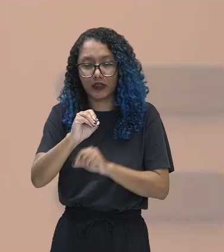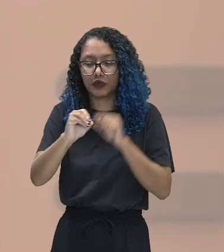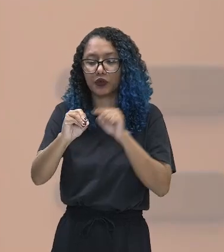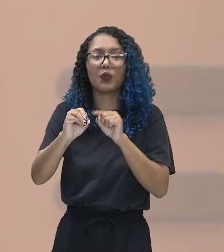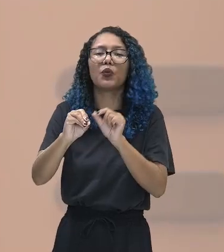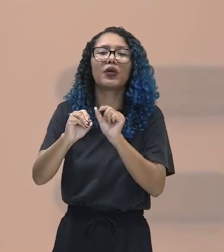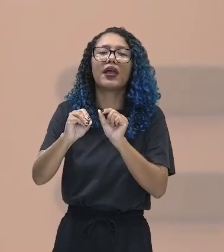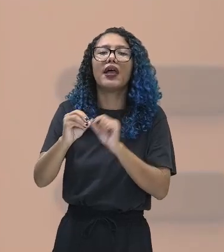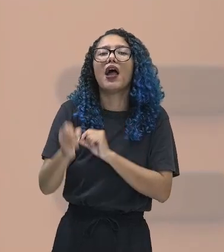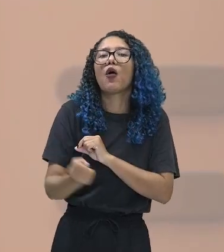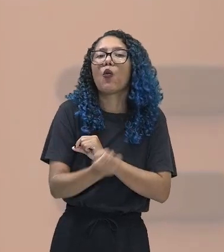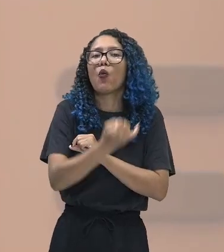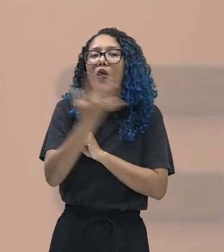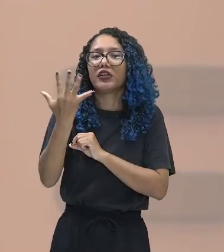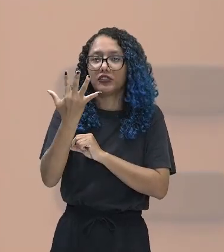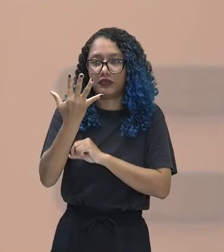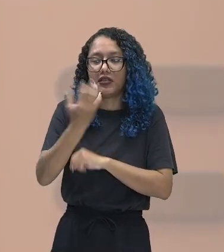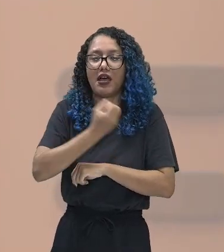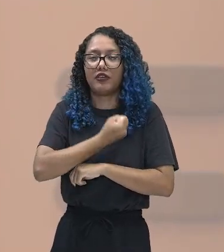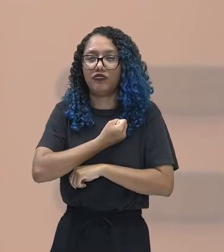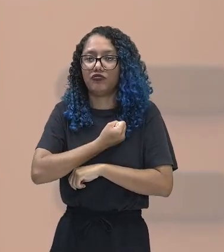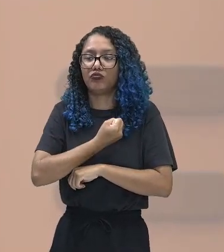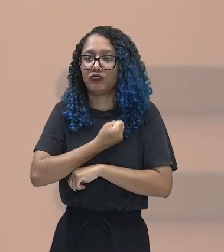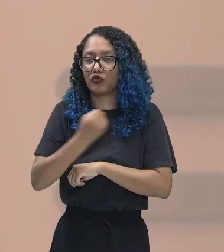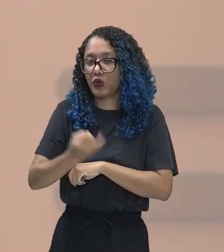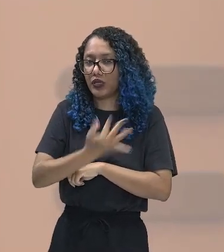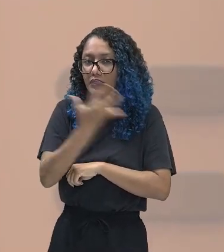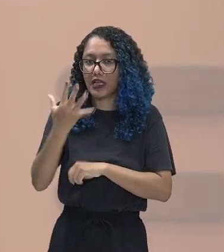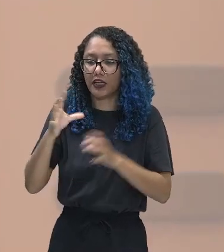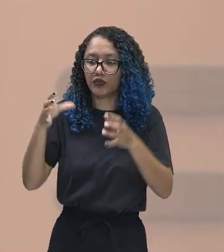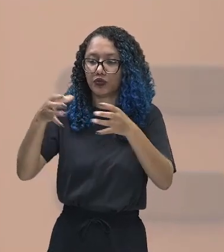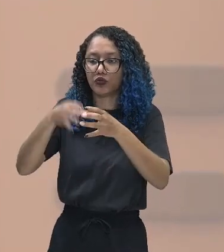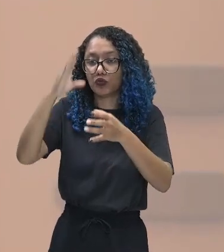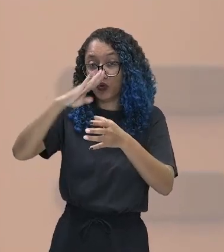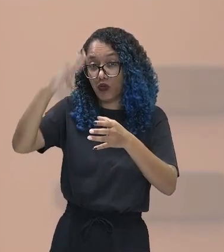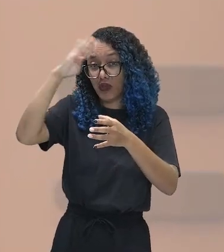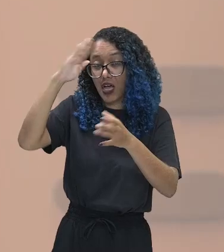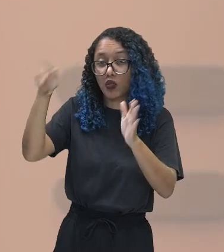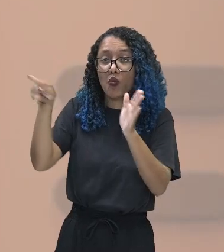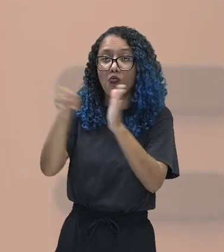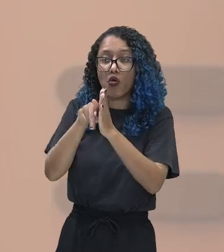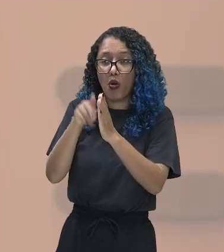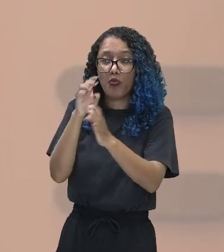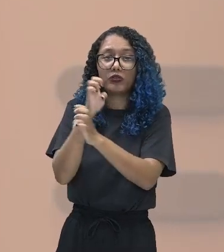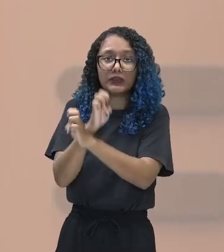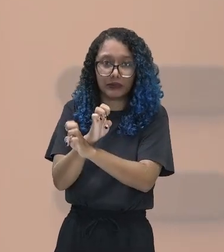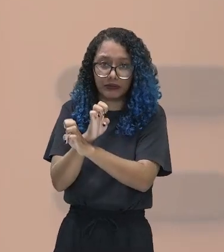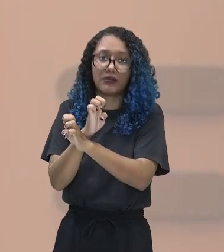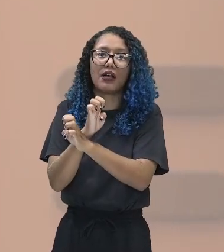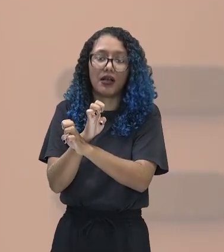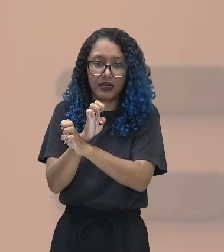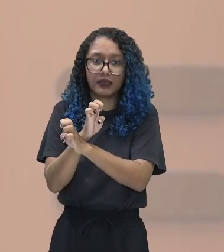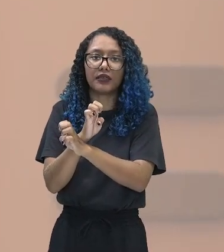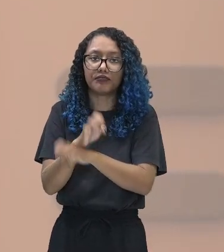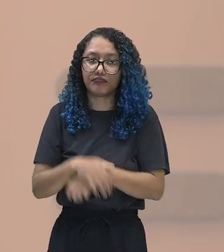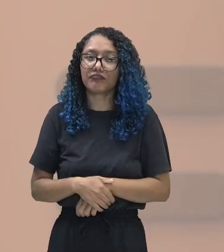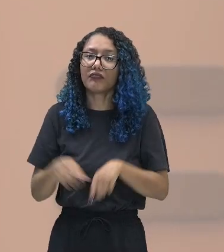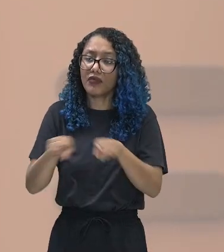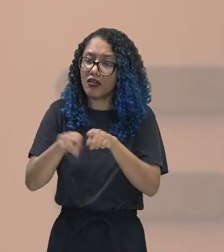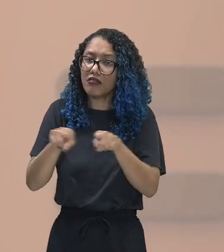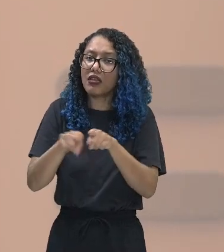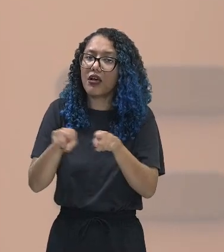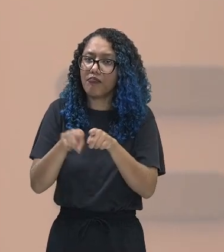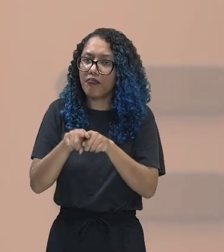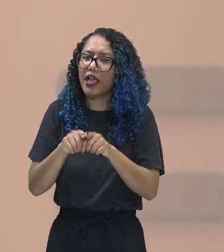de soldados aí que Atenas, não é mesmo? E principalmente aí Esparta, né, que vai começar também a defender esse